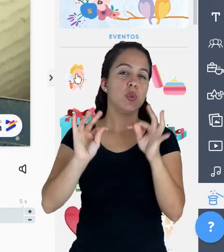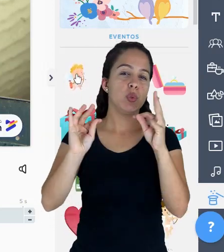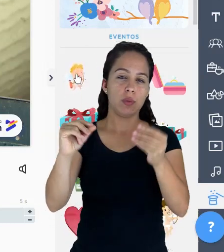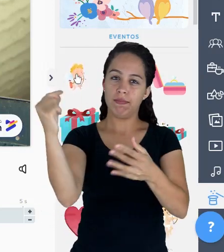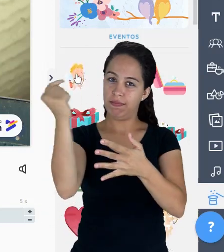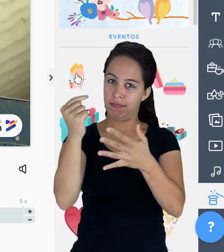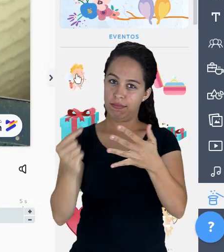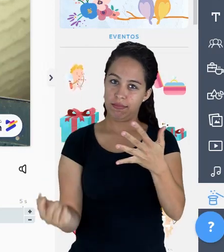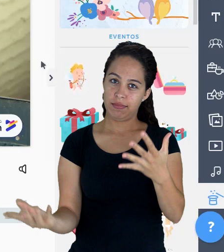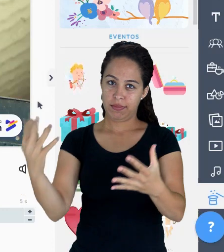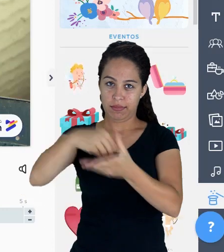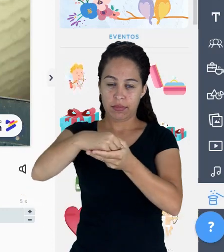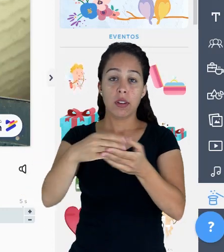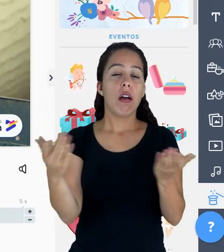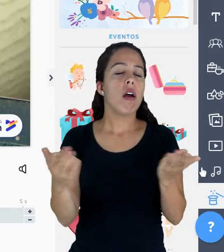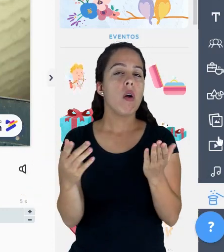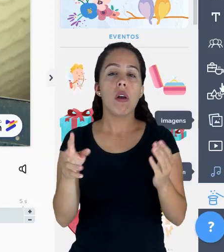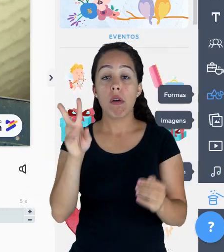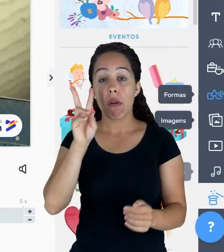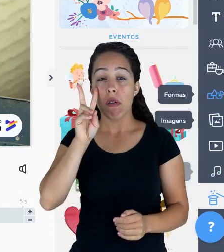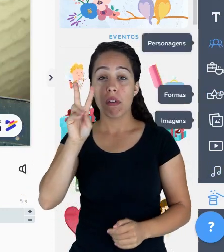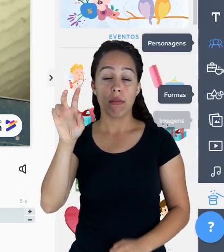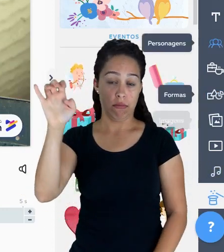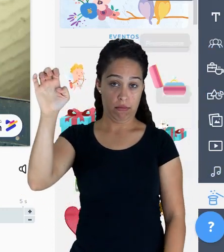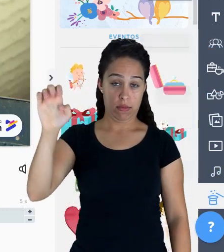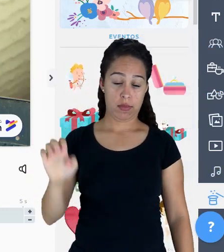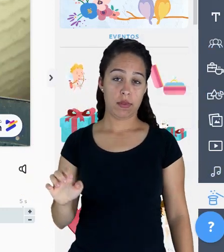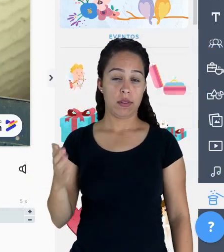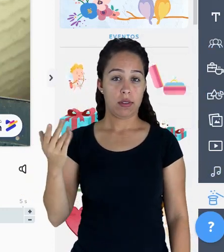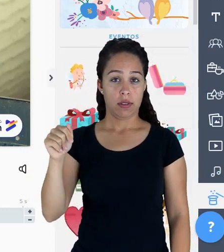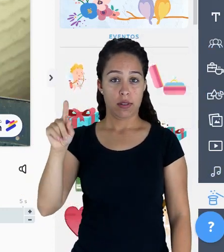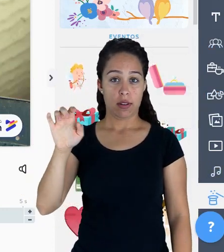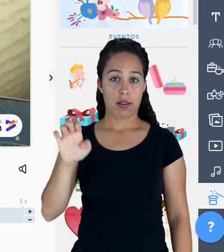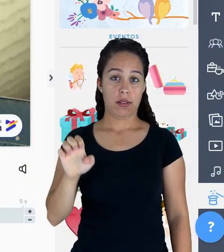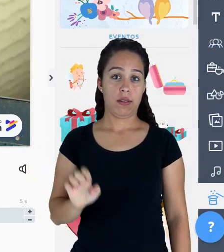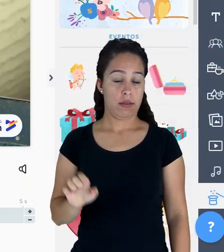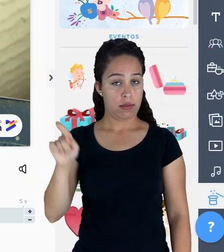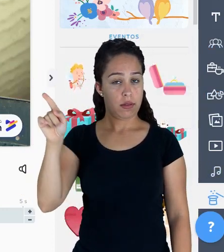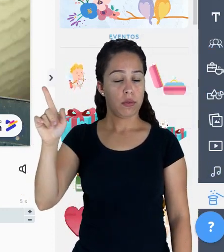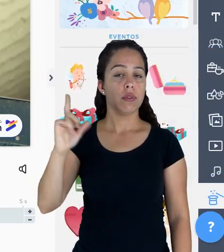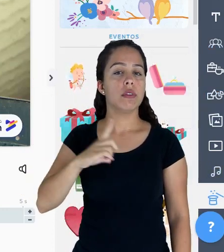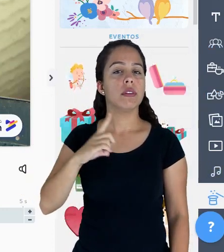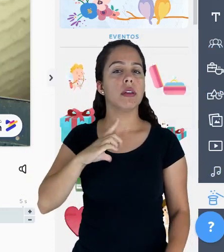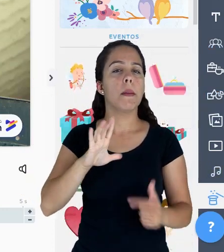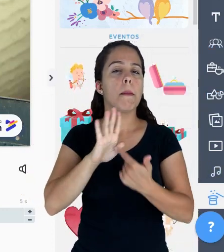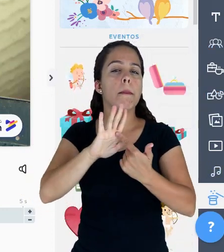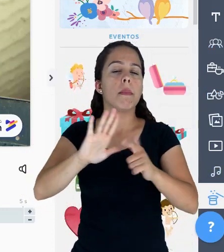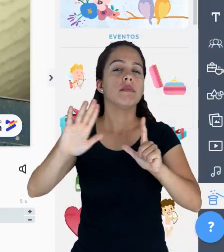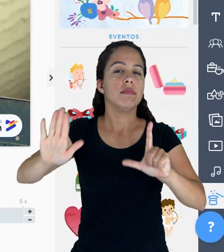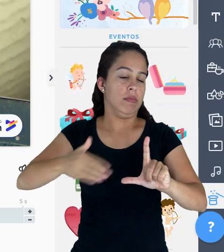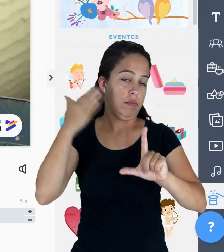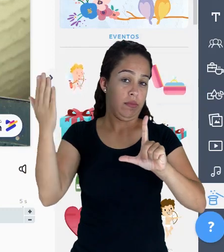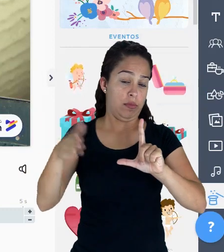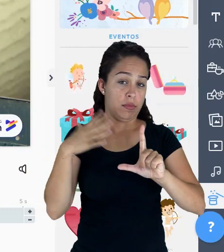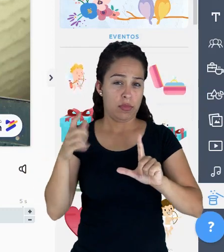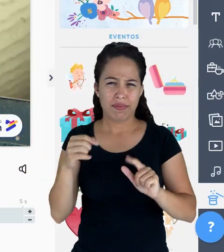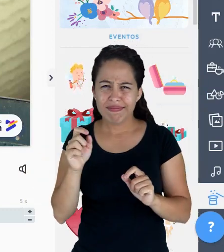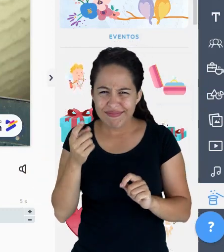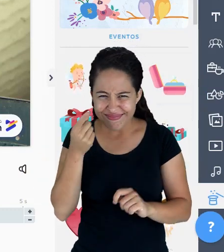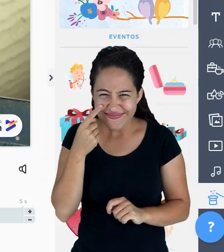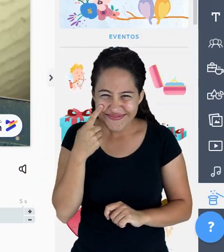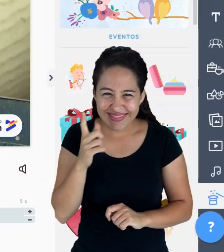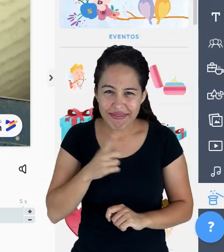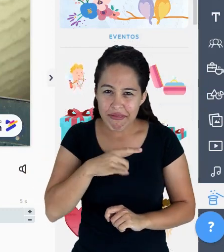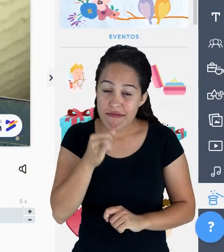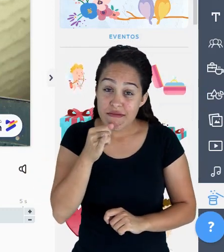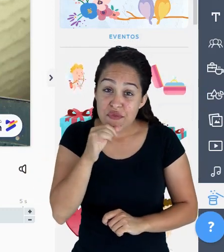agora a gente vai olhar o lado esquerdo aqui a parte de slides observa que a gente saltar com um slide